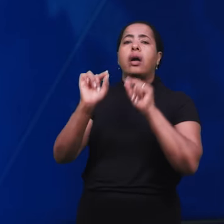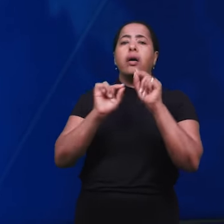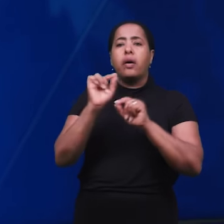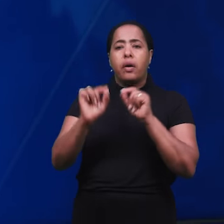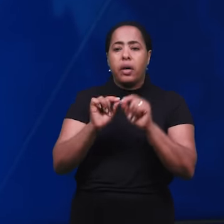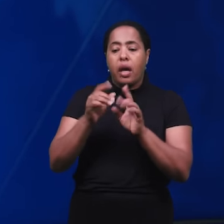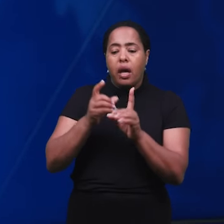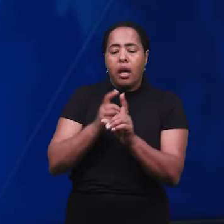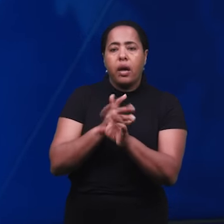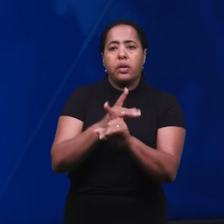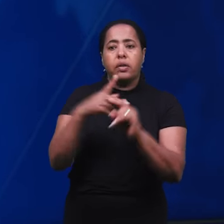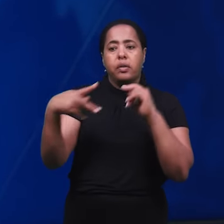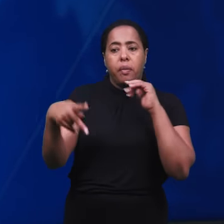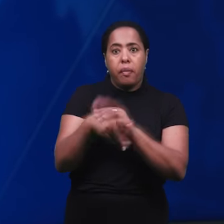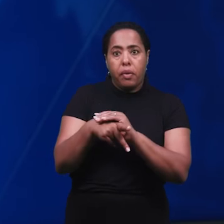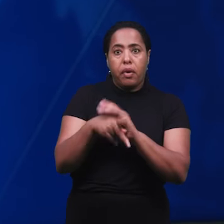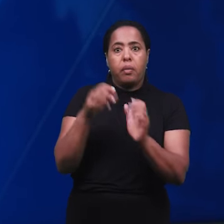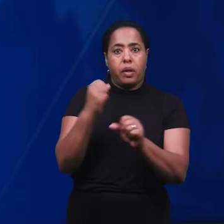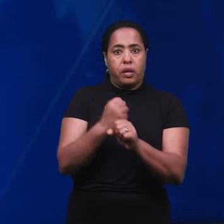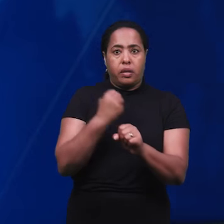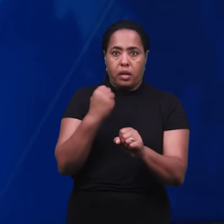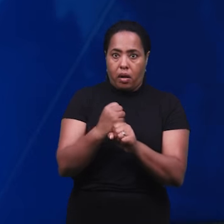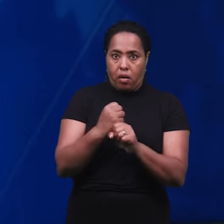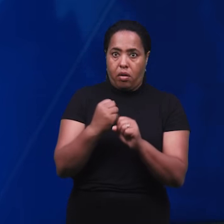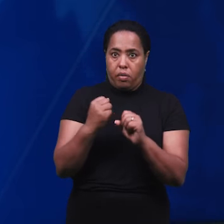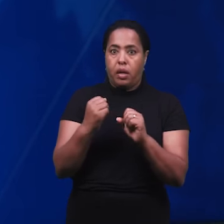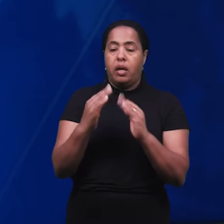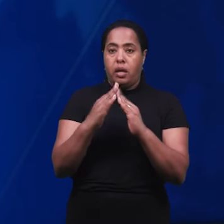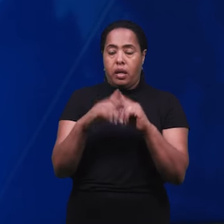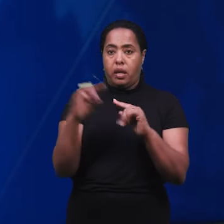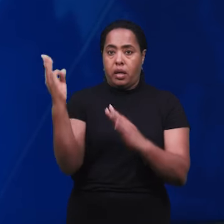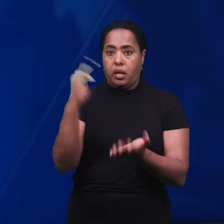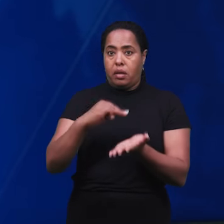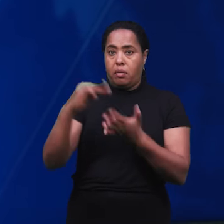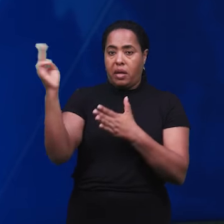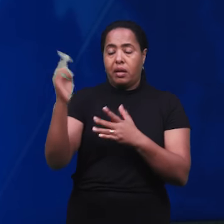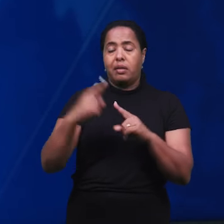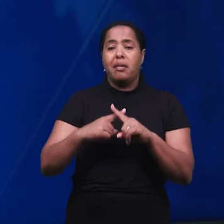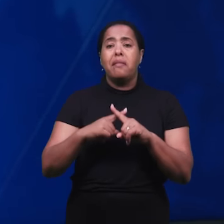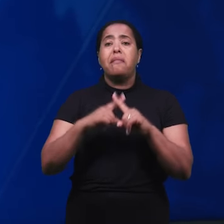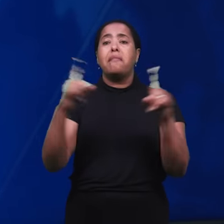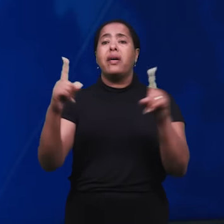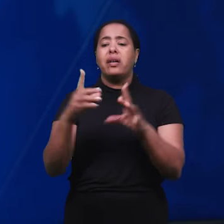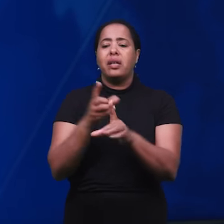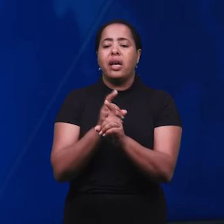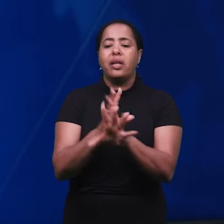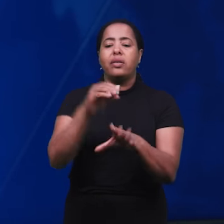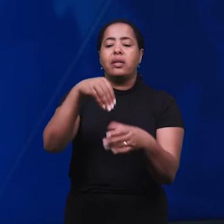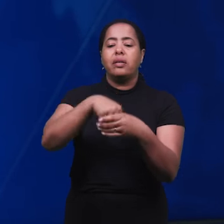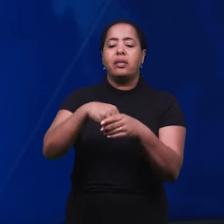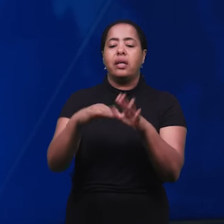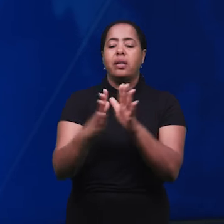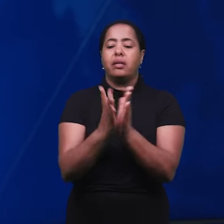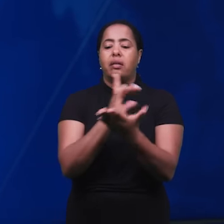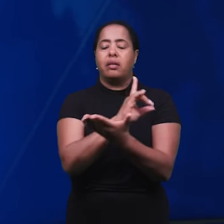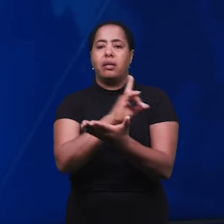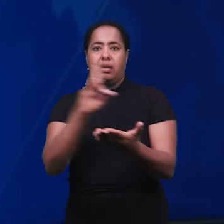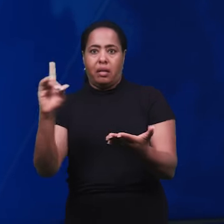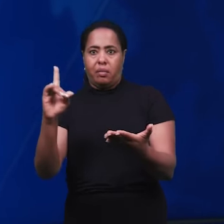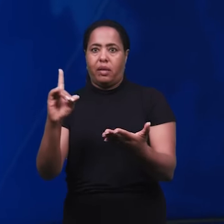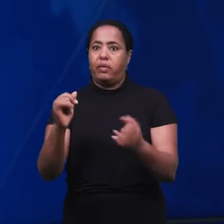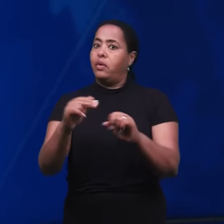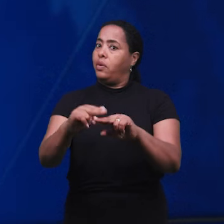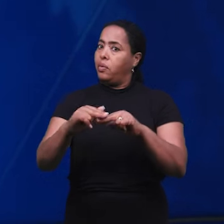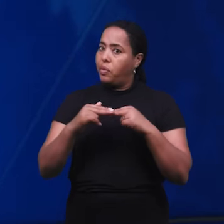uma doutrina desta obra. Mas é principalmente, acima de tudo, uma doutrina da palavra, é uma doutrina bíblica.